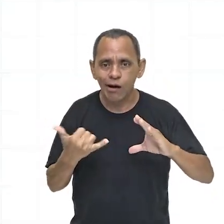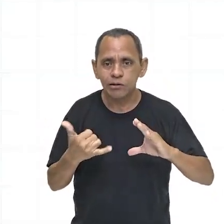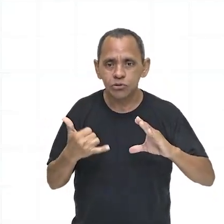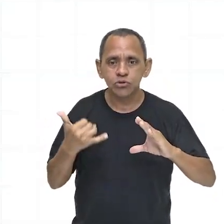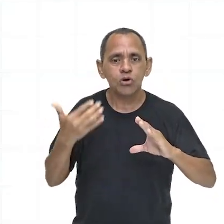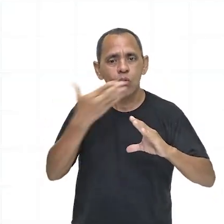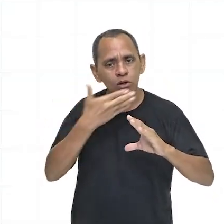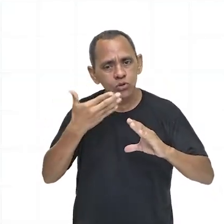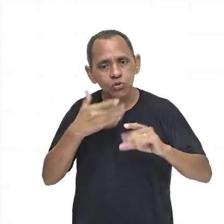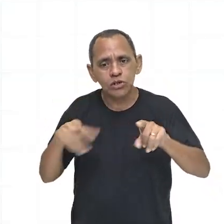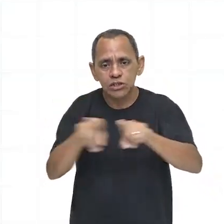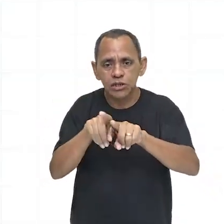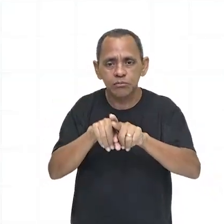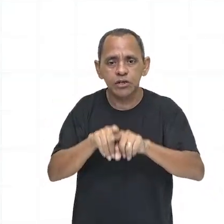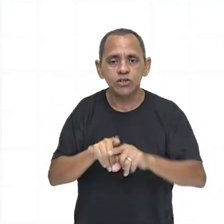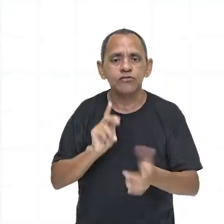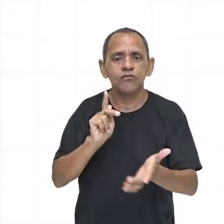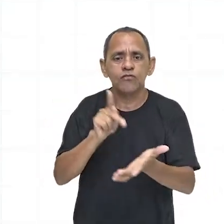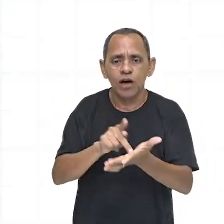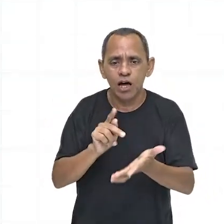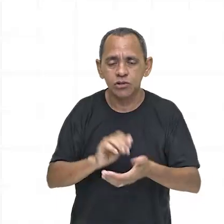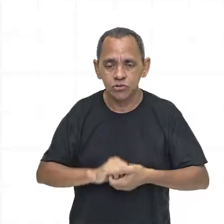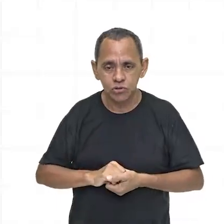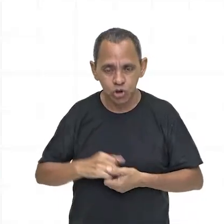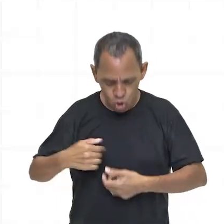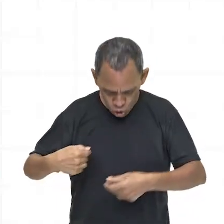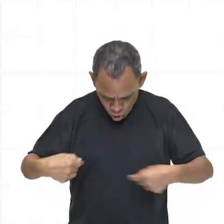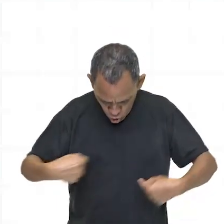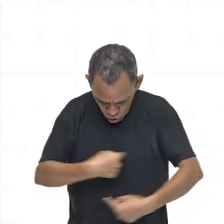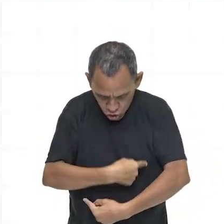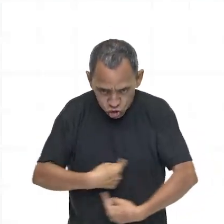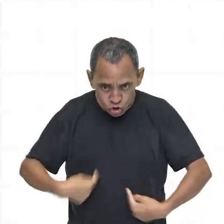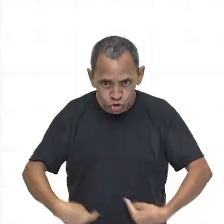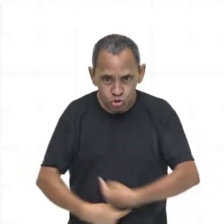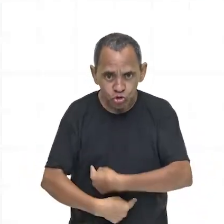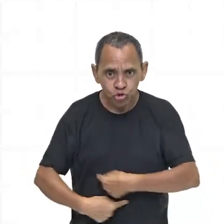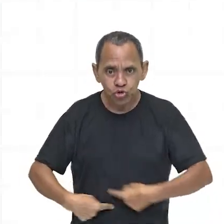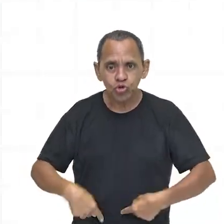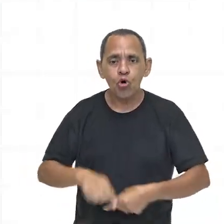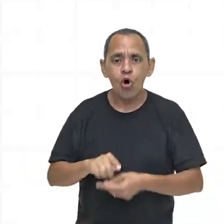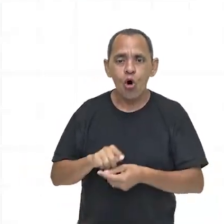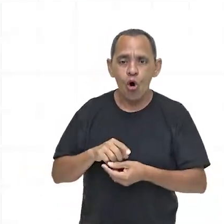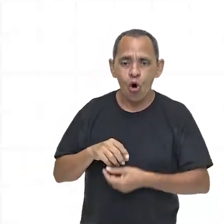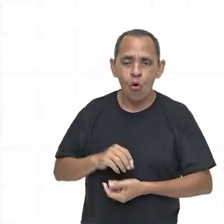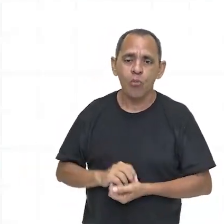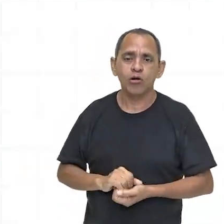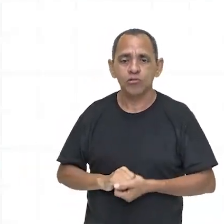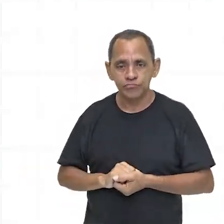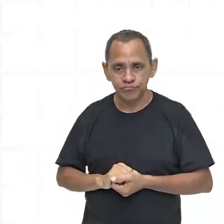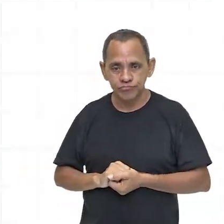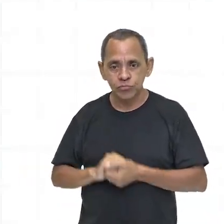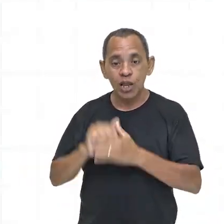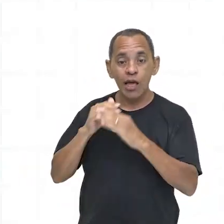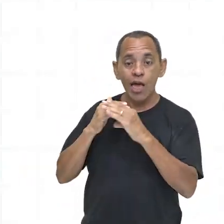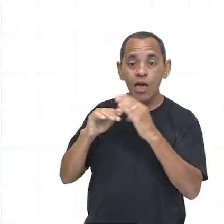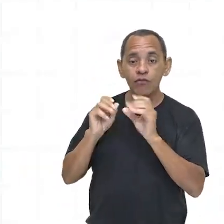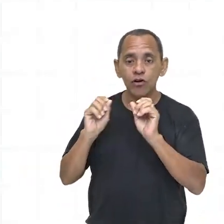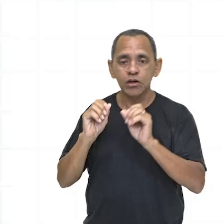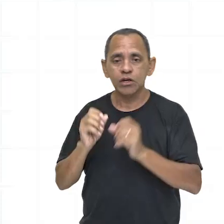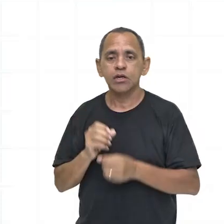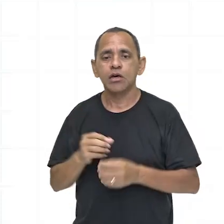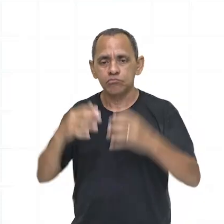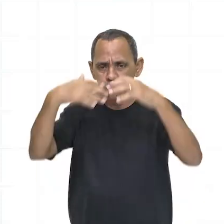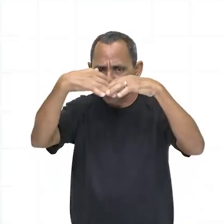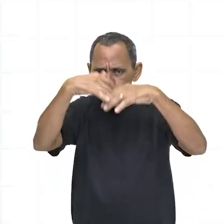automaticamente o nosso estômago manda uma mensagem lá para o nosso cérebro dizendo para ele, olha, acabou de